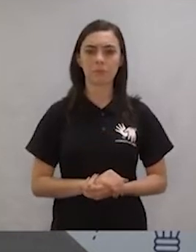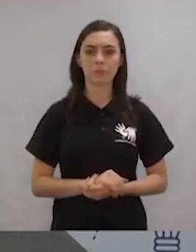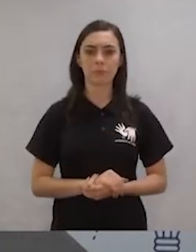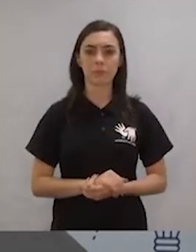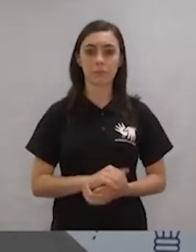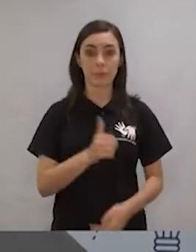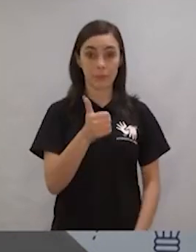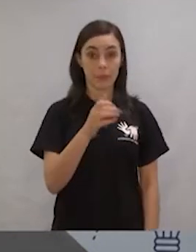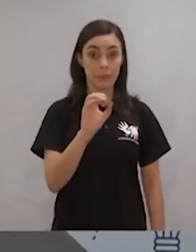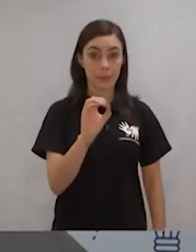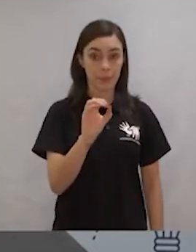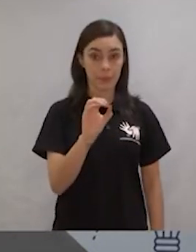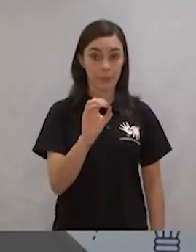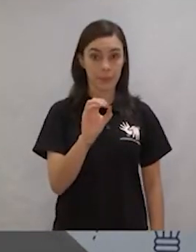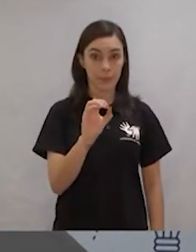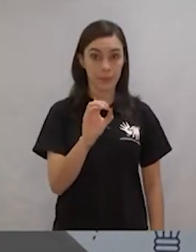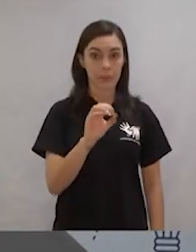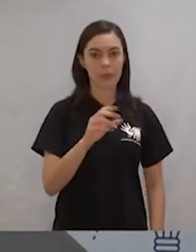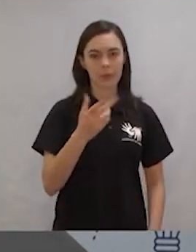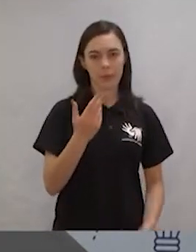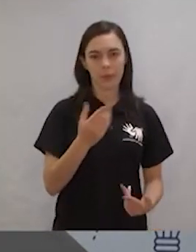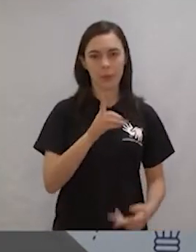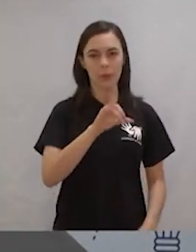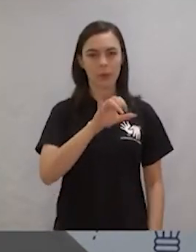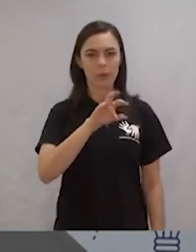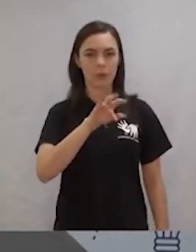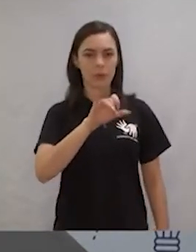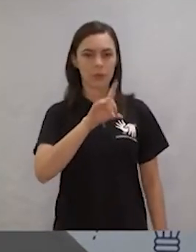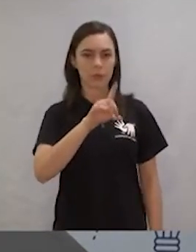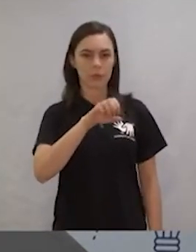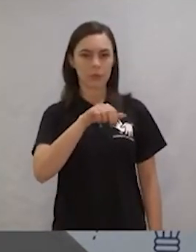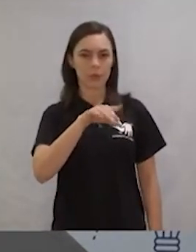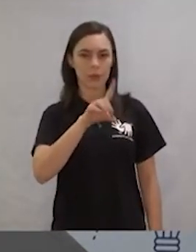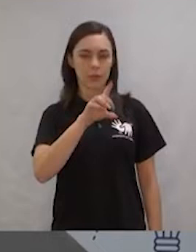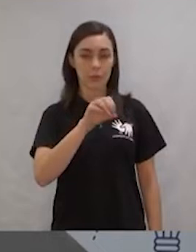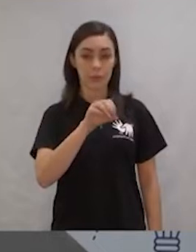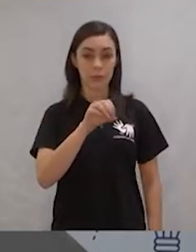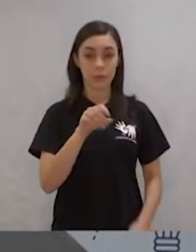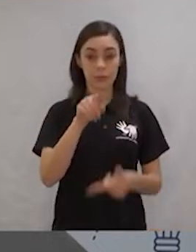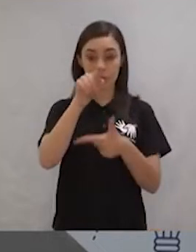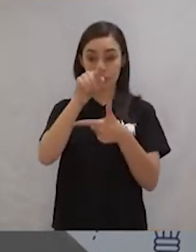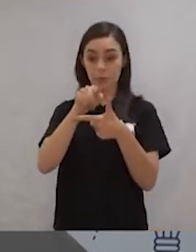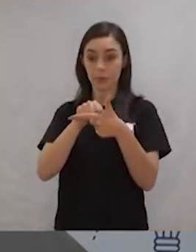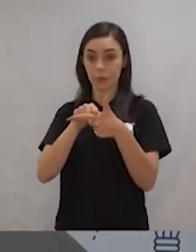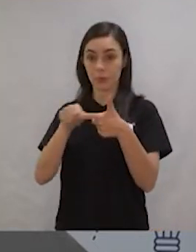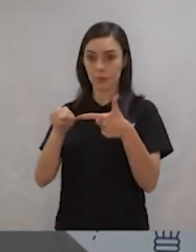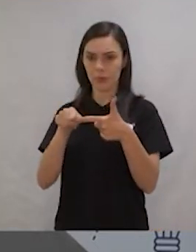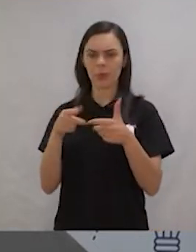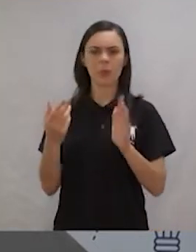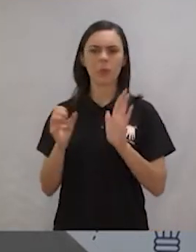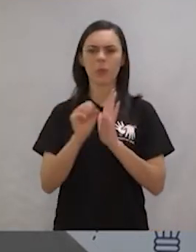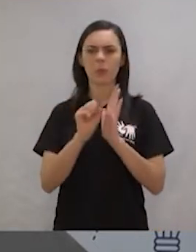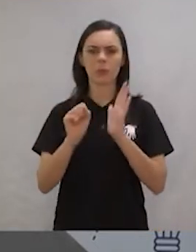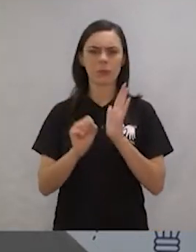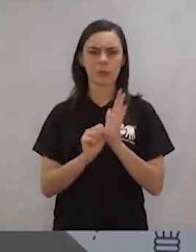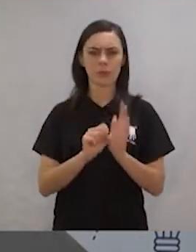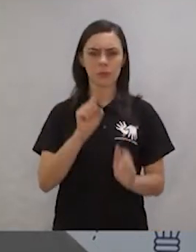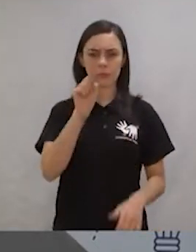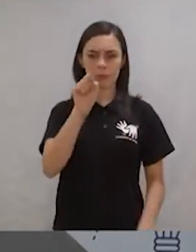Nós temos o 10, que é o dividendo, dividido, olha o sinal, o símbolo